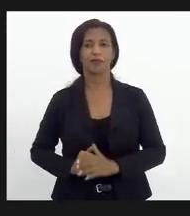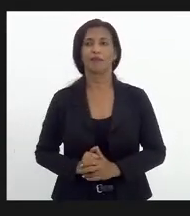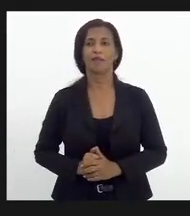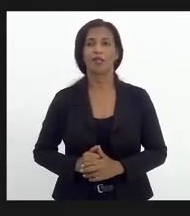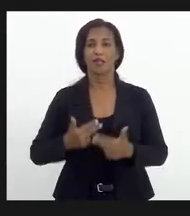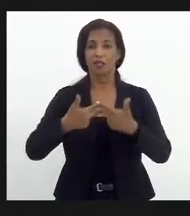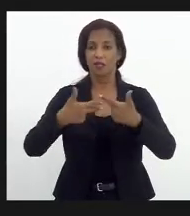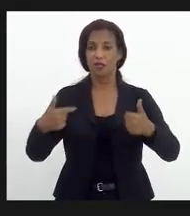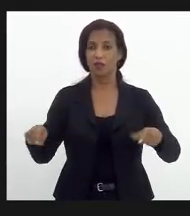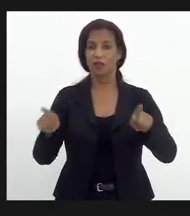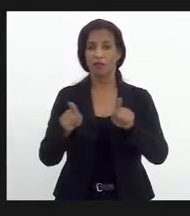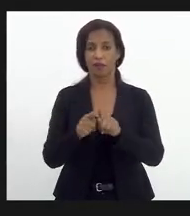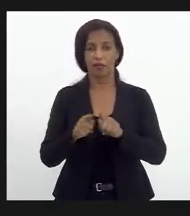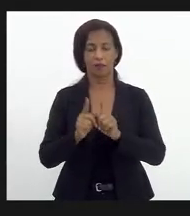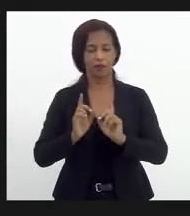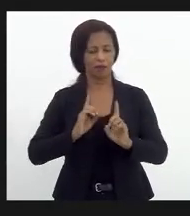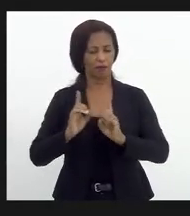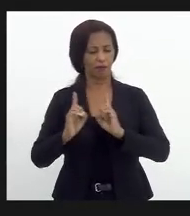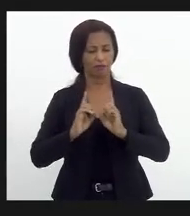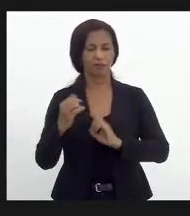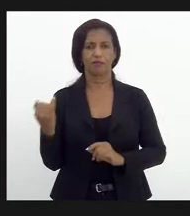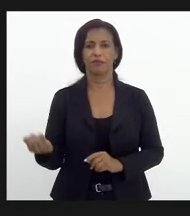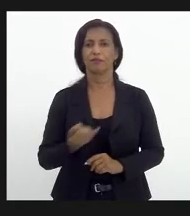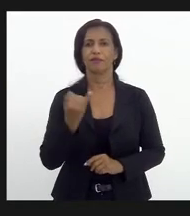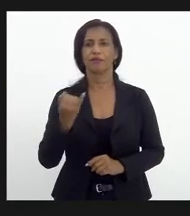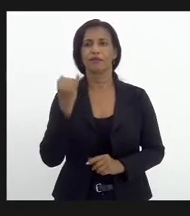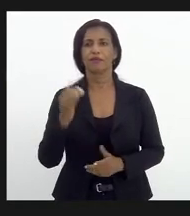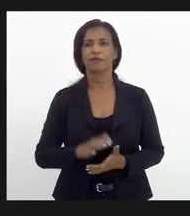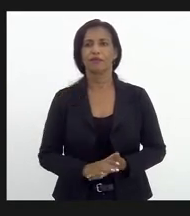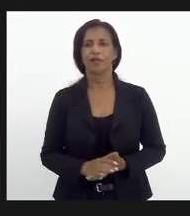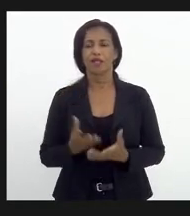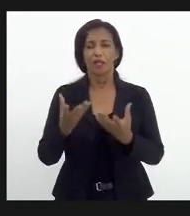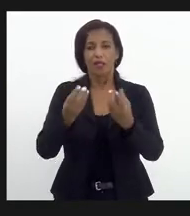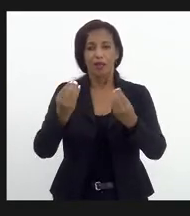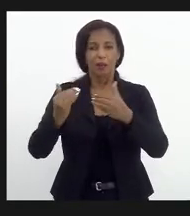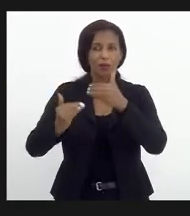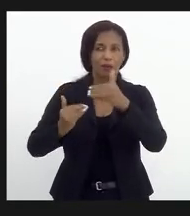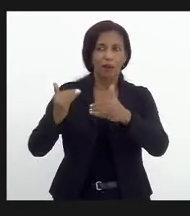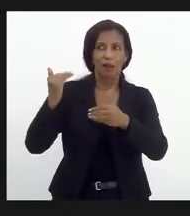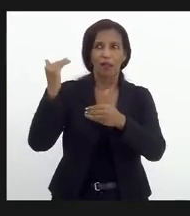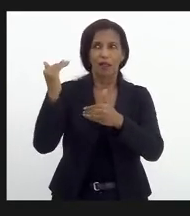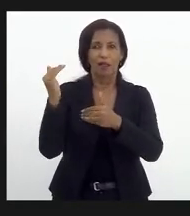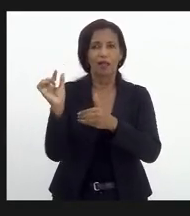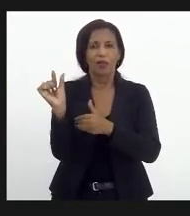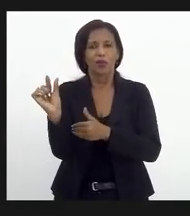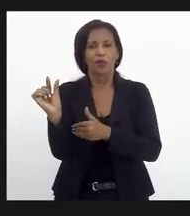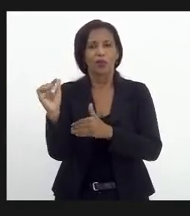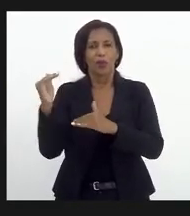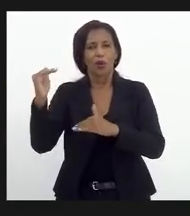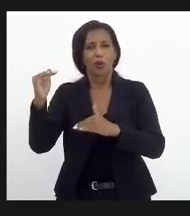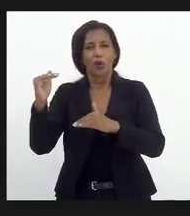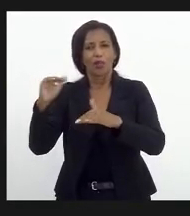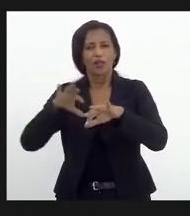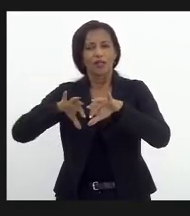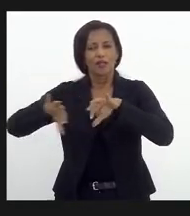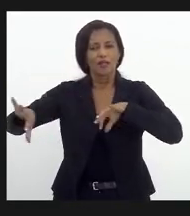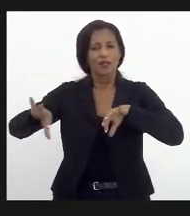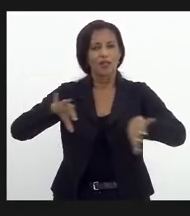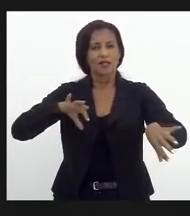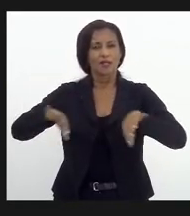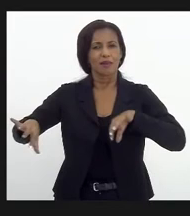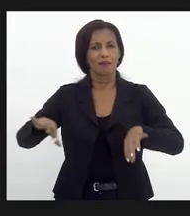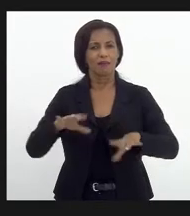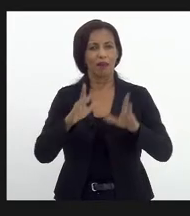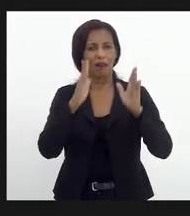se qualificar. Então, esse é um debate muito importante, que é muito além do que apenas descompartilhar um prédio físico